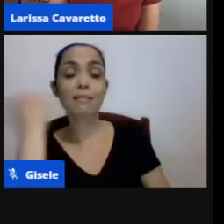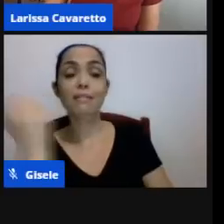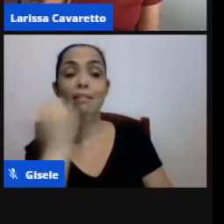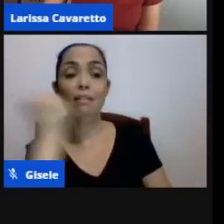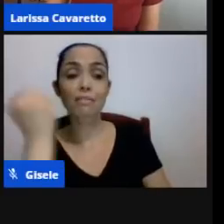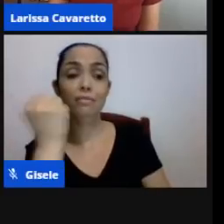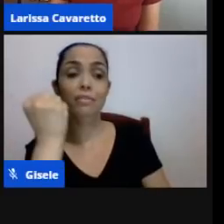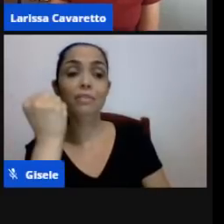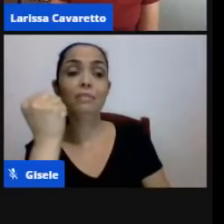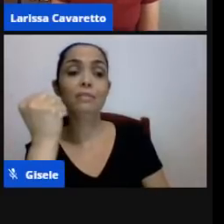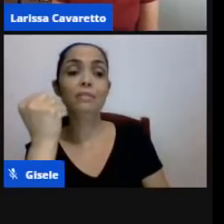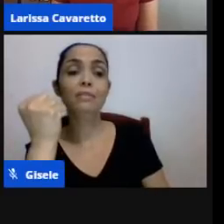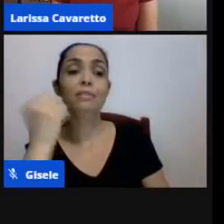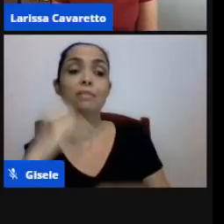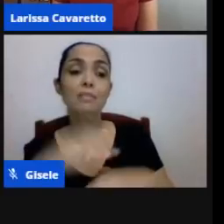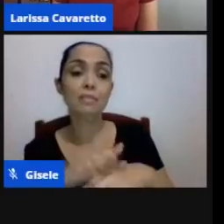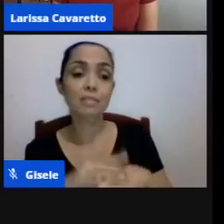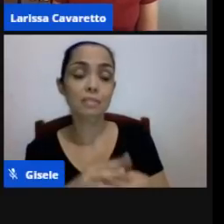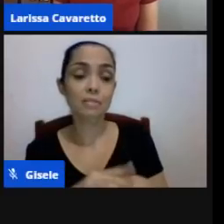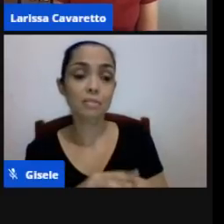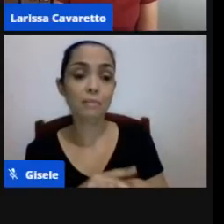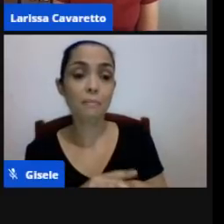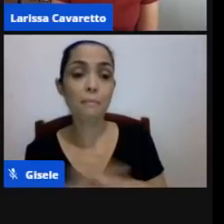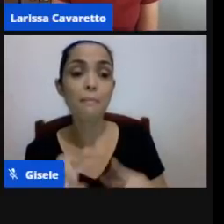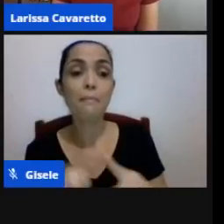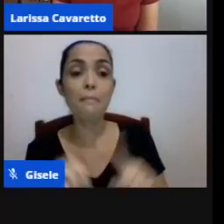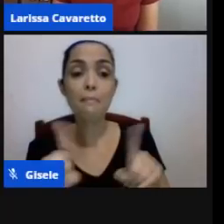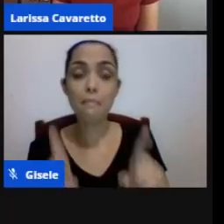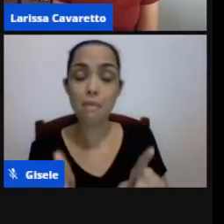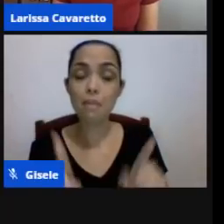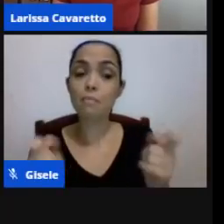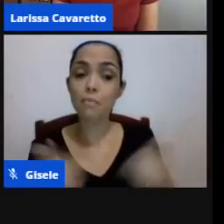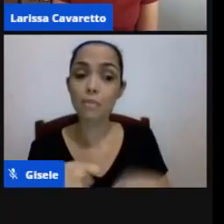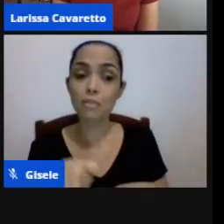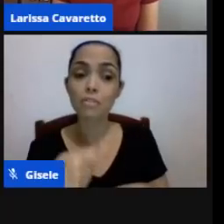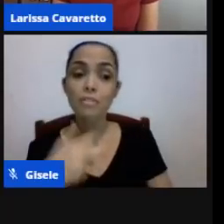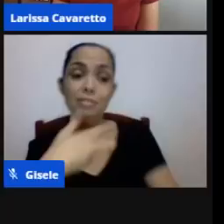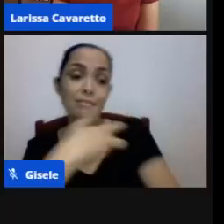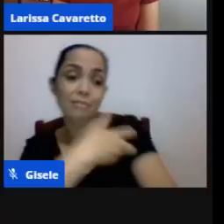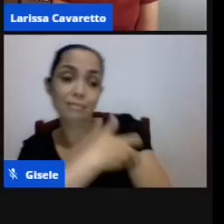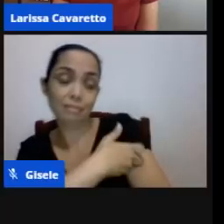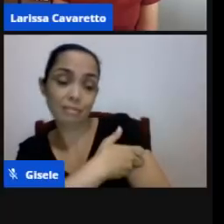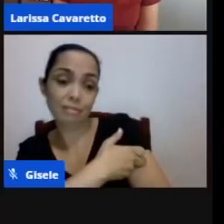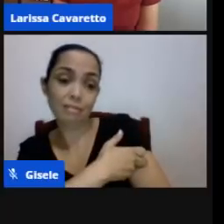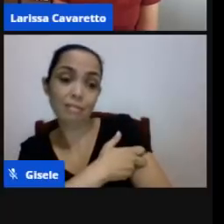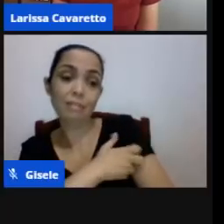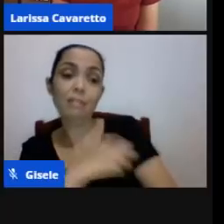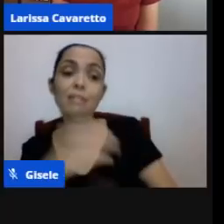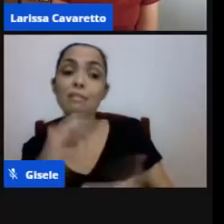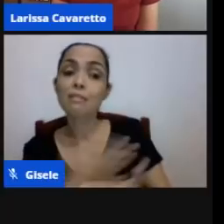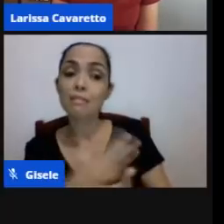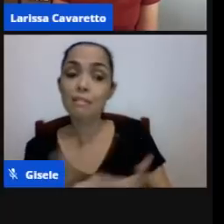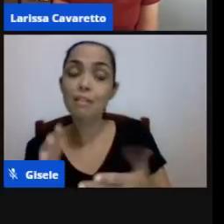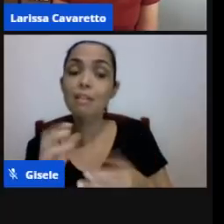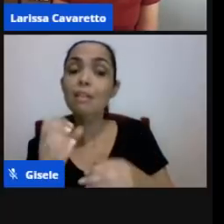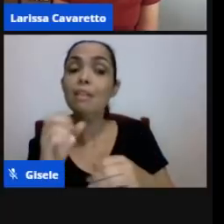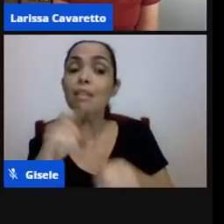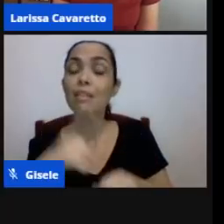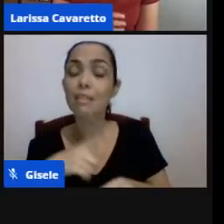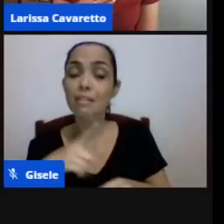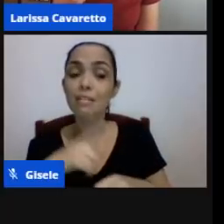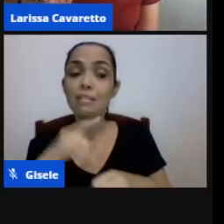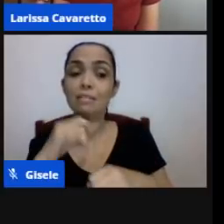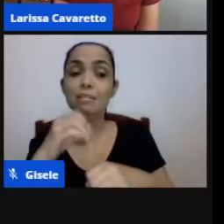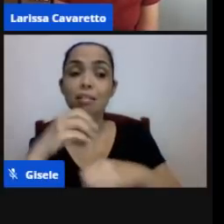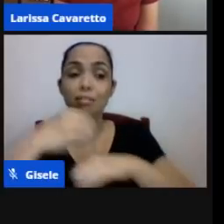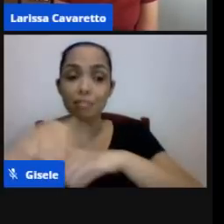doença. Então, pode ser que mesmo que você esteja vacinado, você transmita. Então tem que tomar muito cuidado, porque às vezes